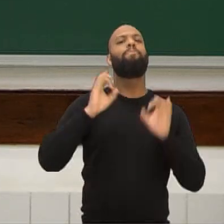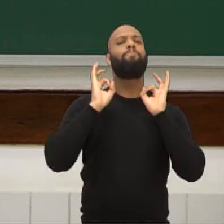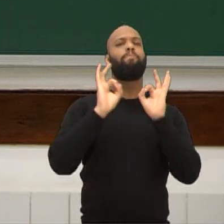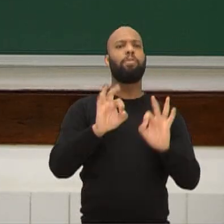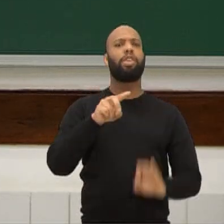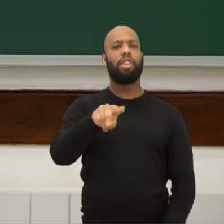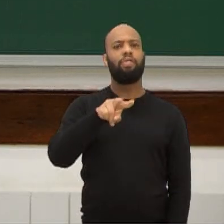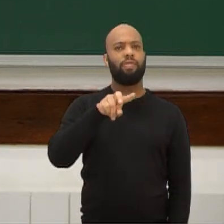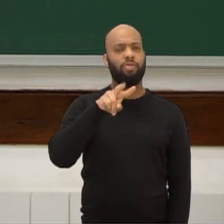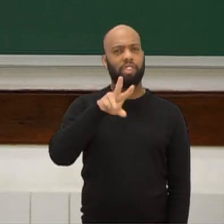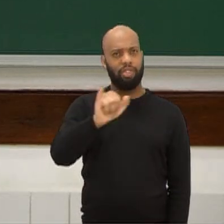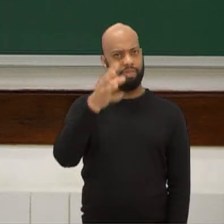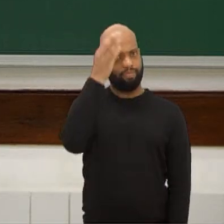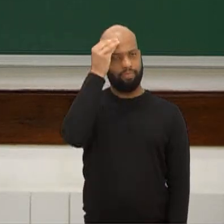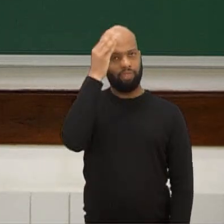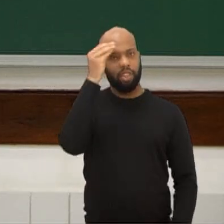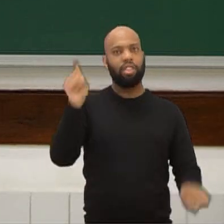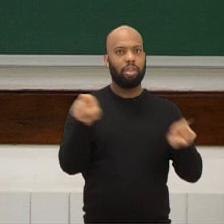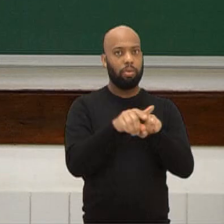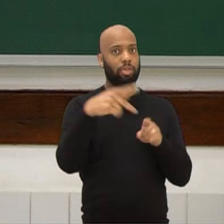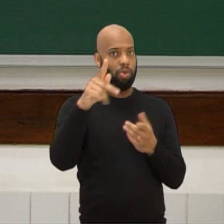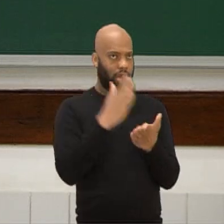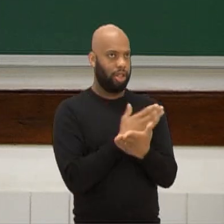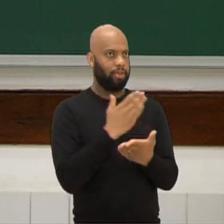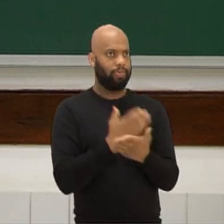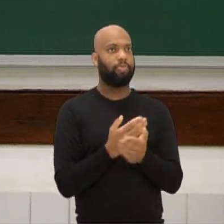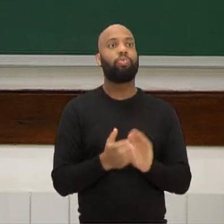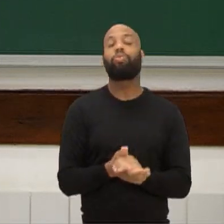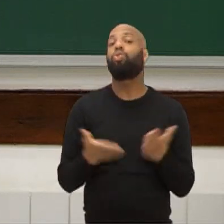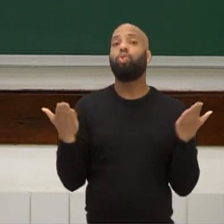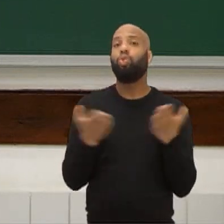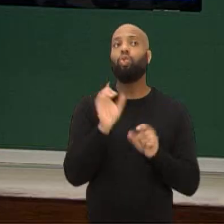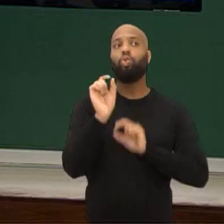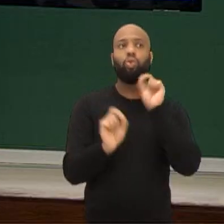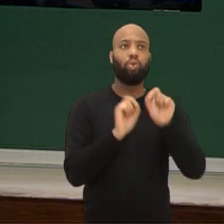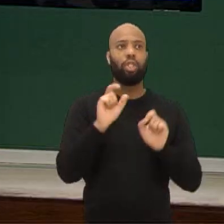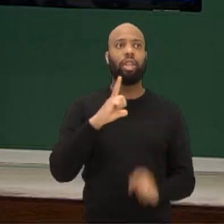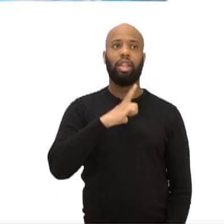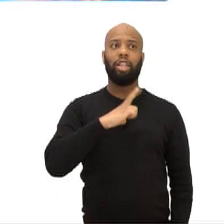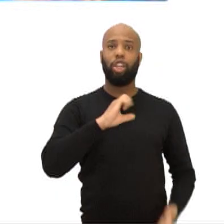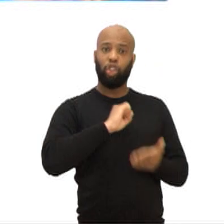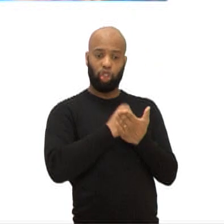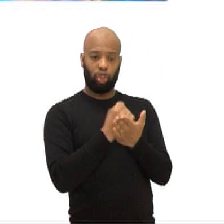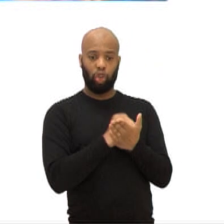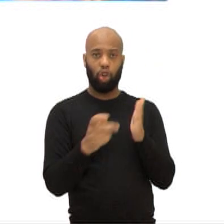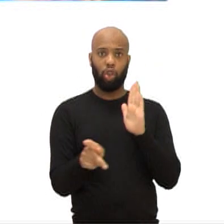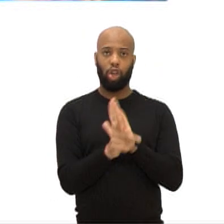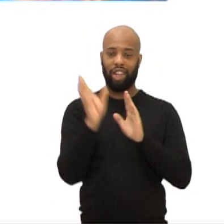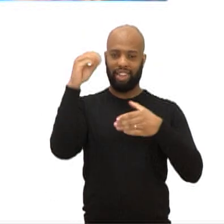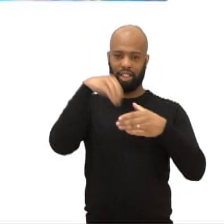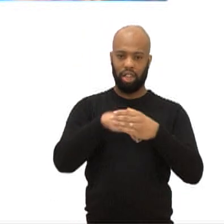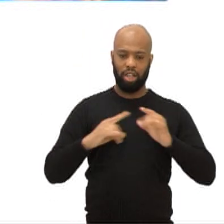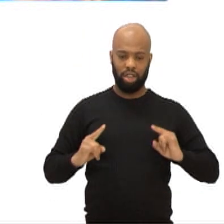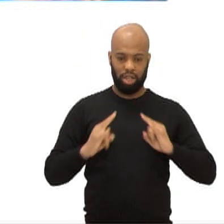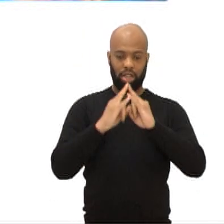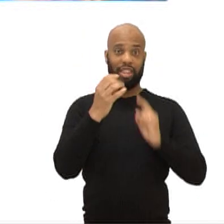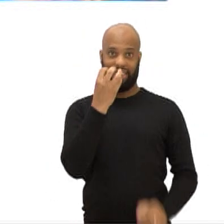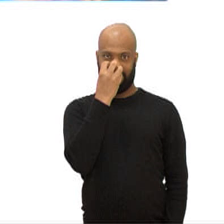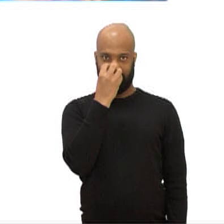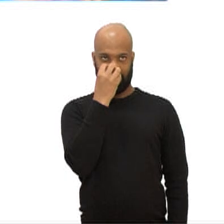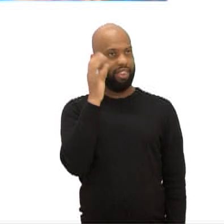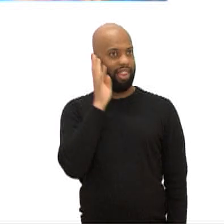sua mente e no seu caderno. Ok, pessoal? Hoje vamos ver os jogos circenses. Ah, hoje é uma atividade